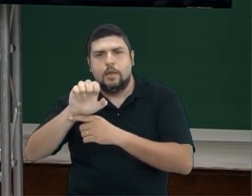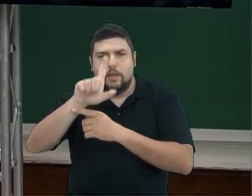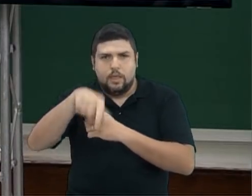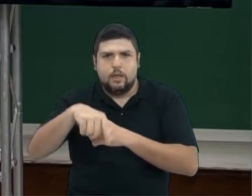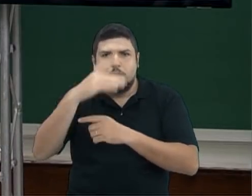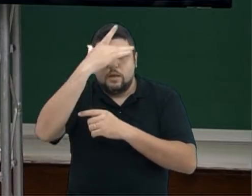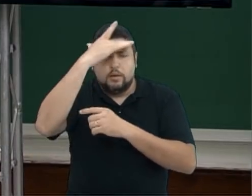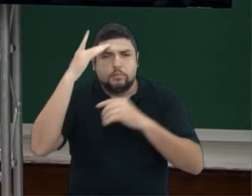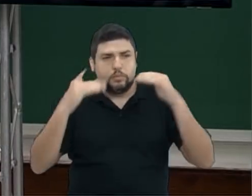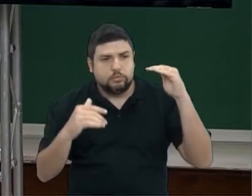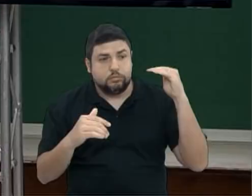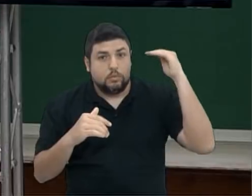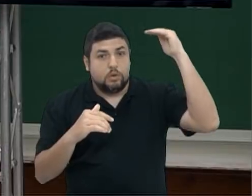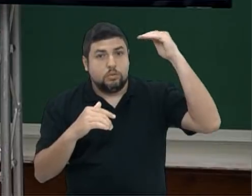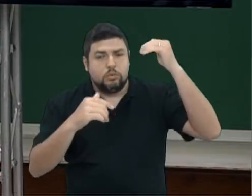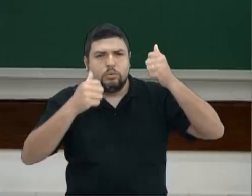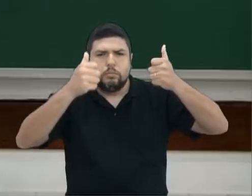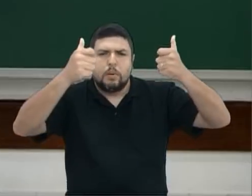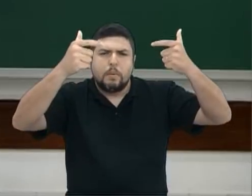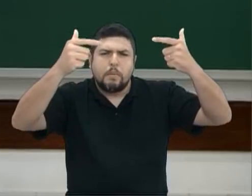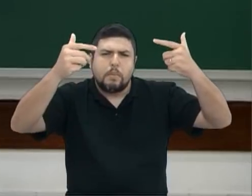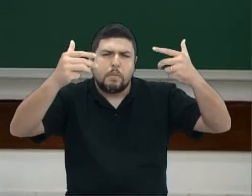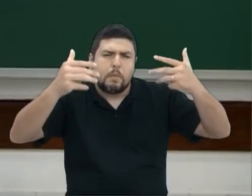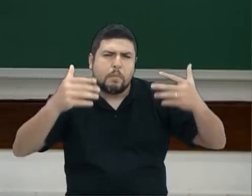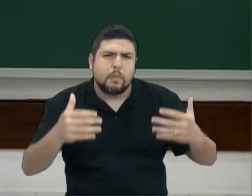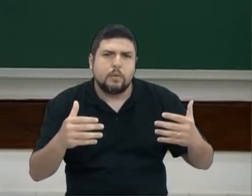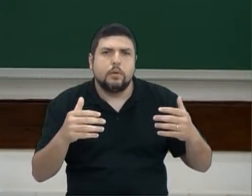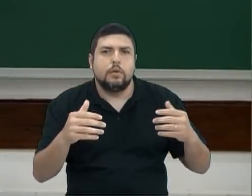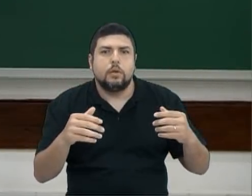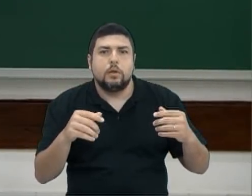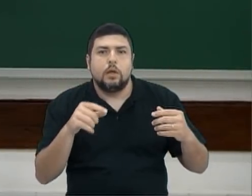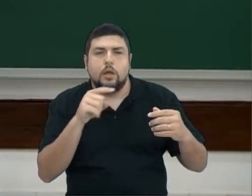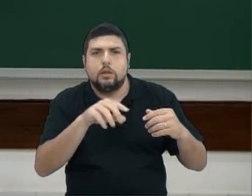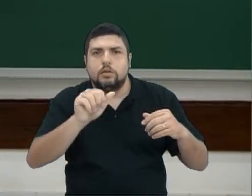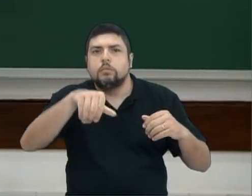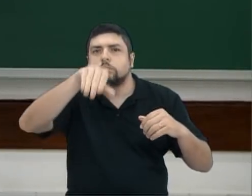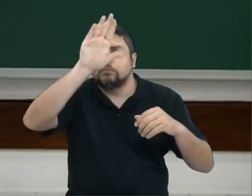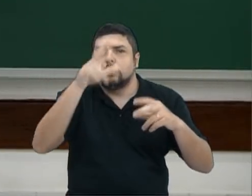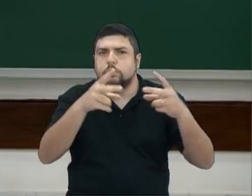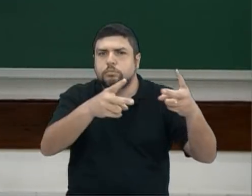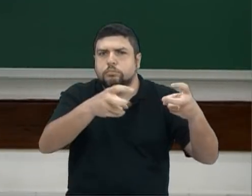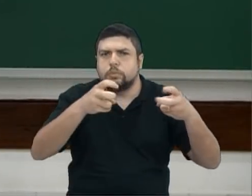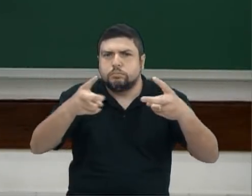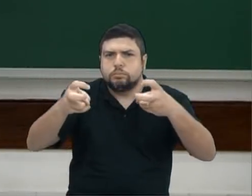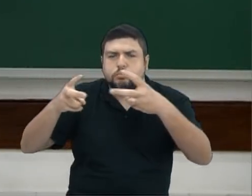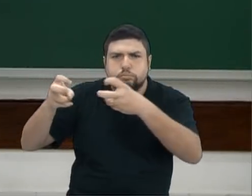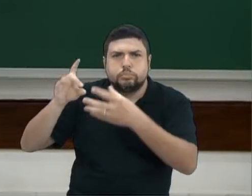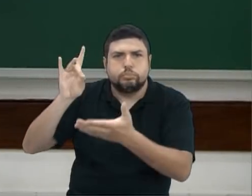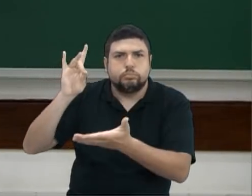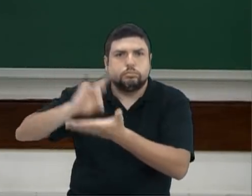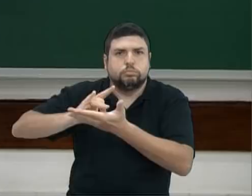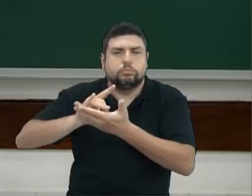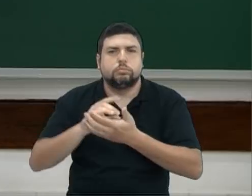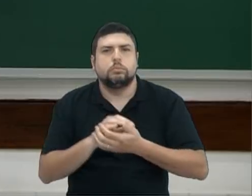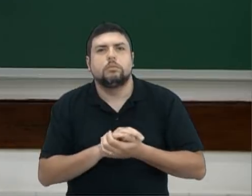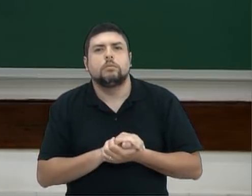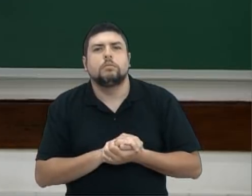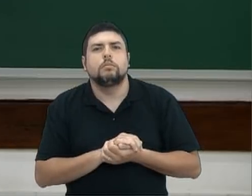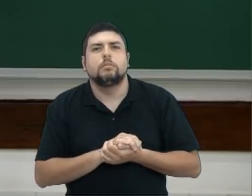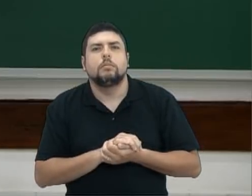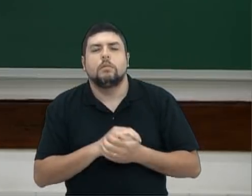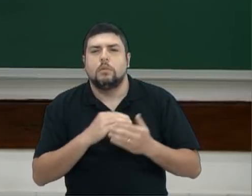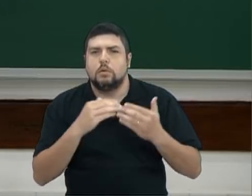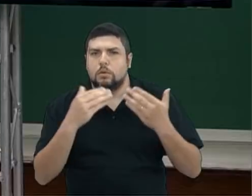então sobre a sua vida? Ali eu tenho um diário com aspectos mais realistas. Então, o que nós vamos deixar claro?